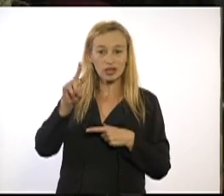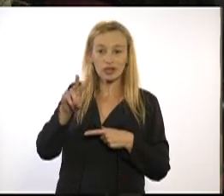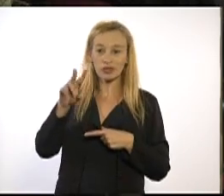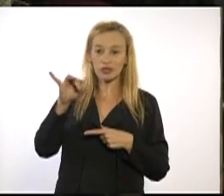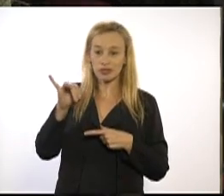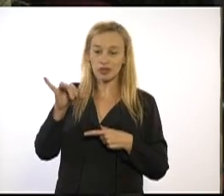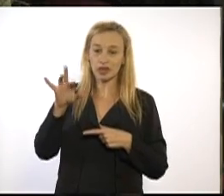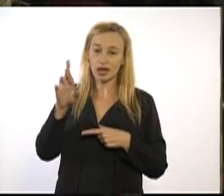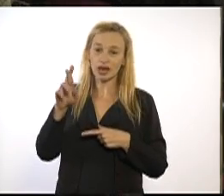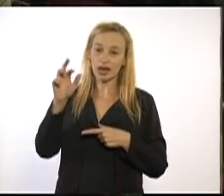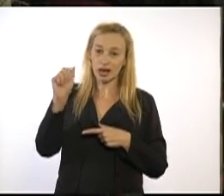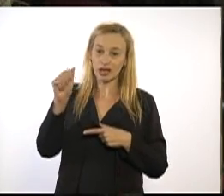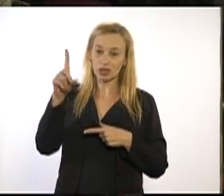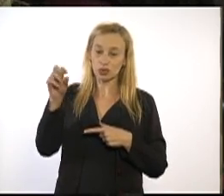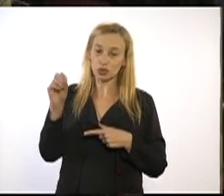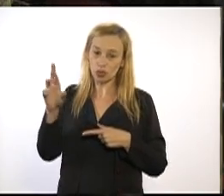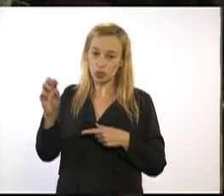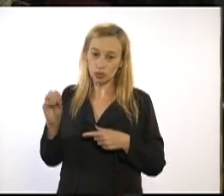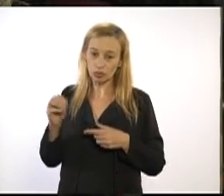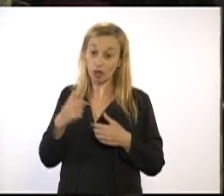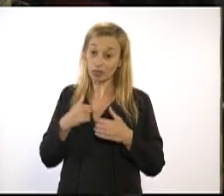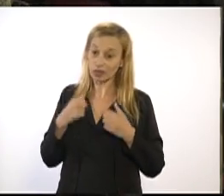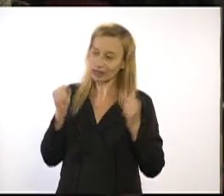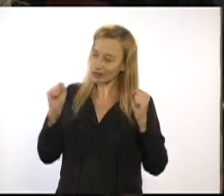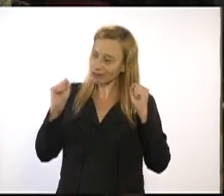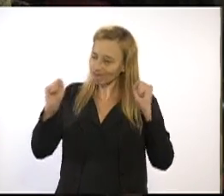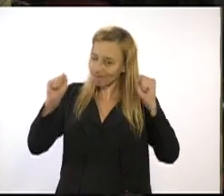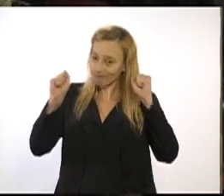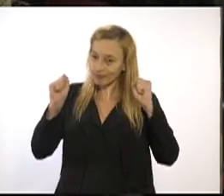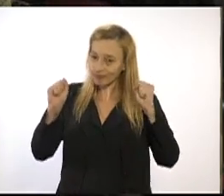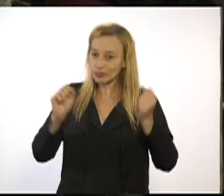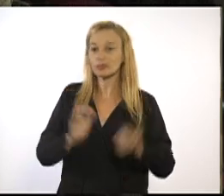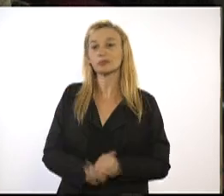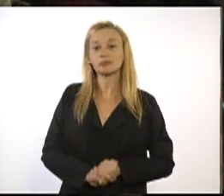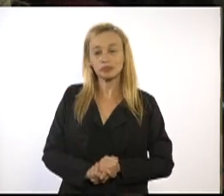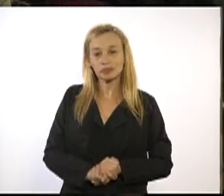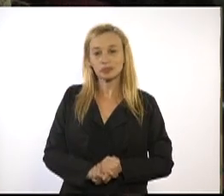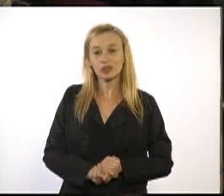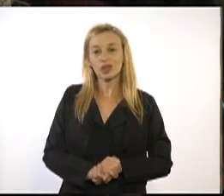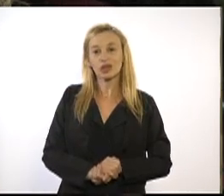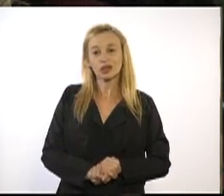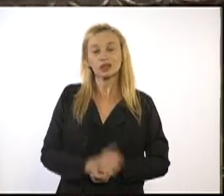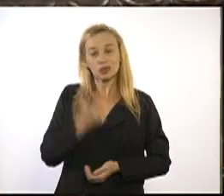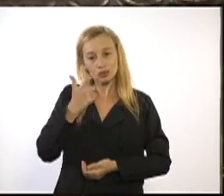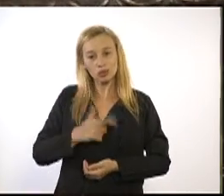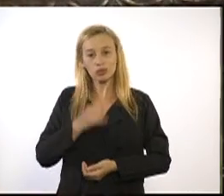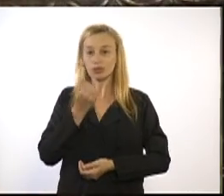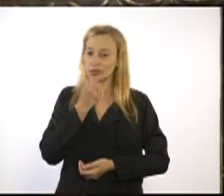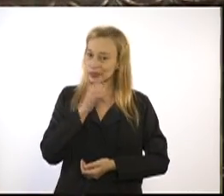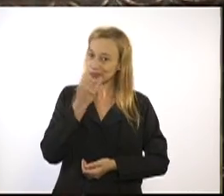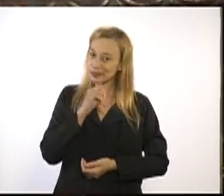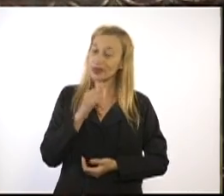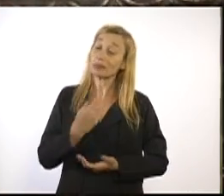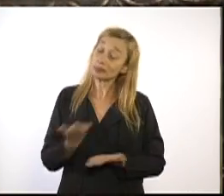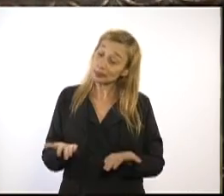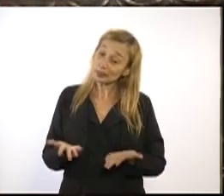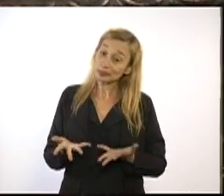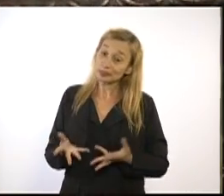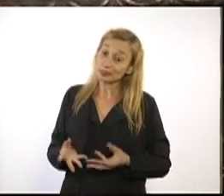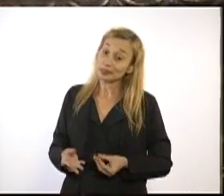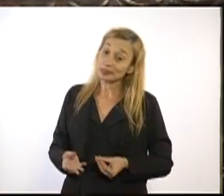Eu torci pela Viradouro, mas como não sou niteroense, eu tenho que me render